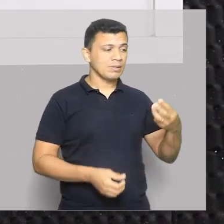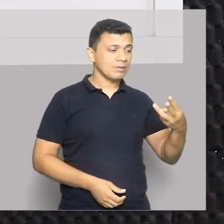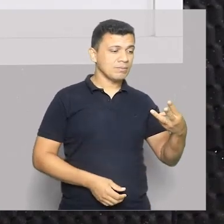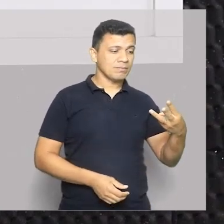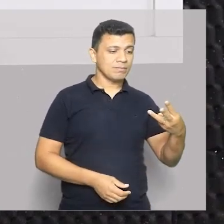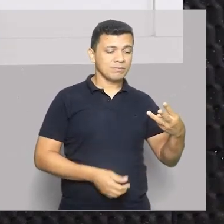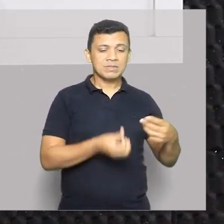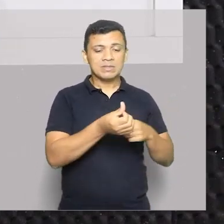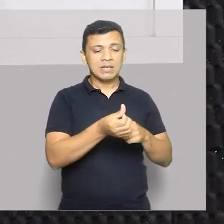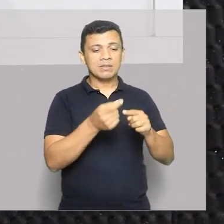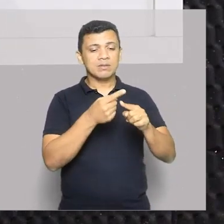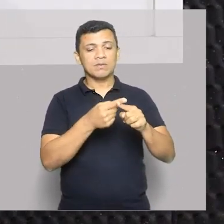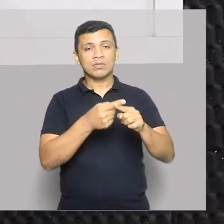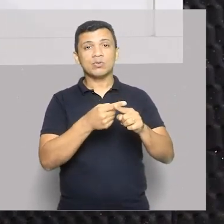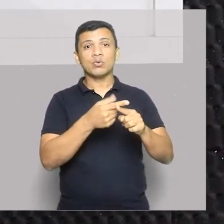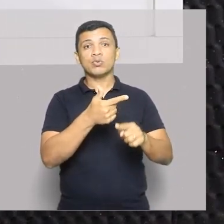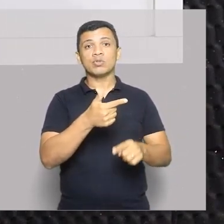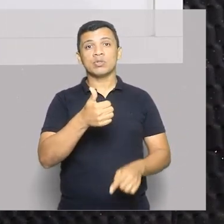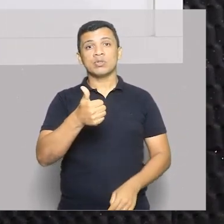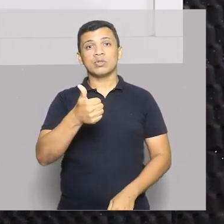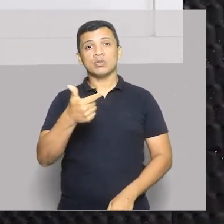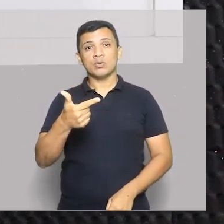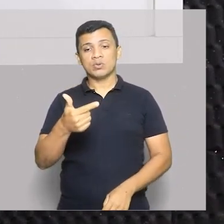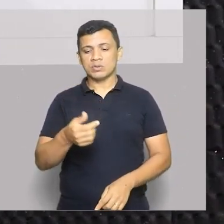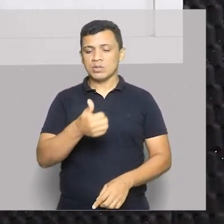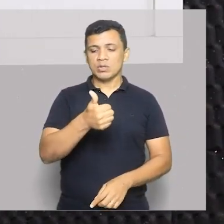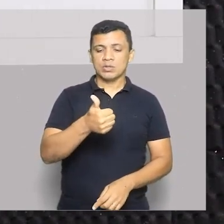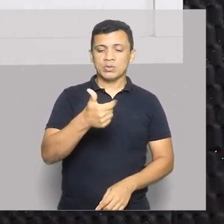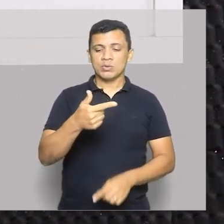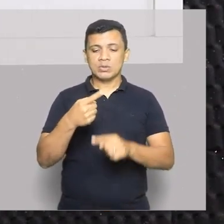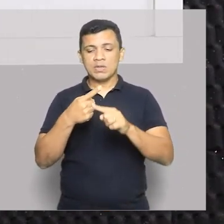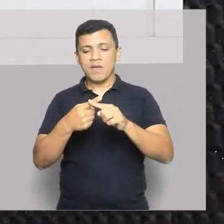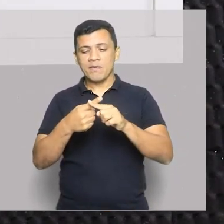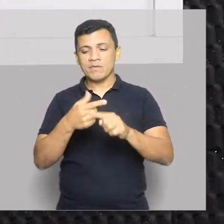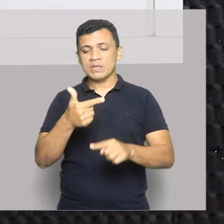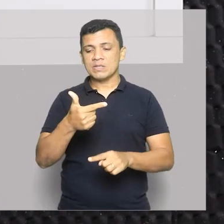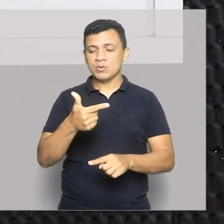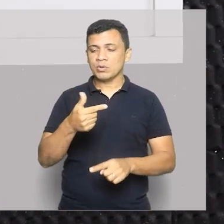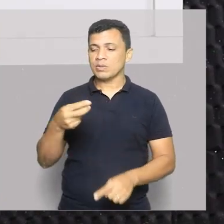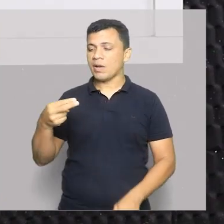12, 12 vezes 2 dá 24. Então, é exatamente esse o